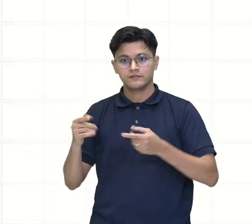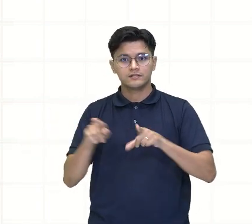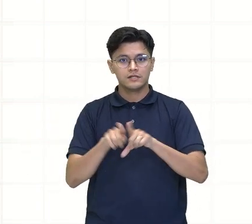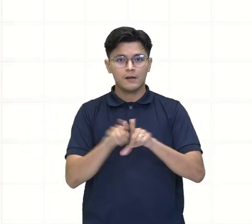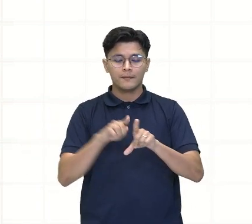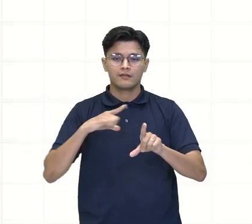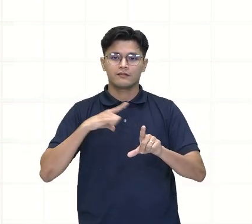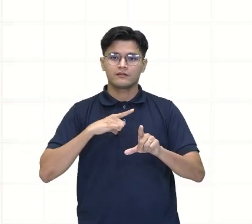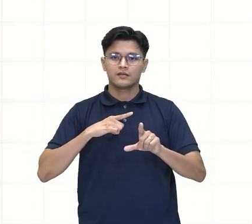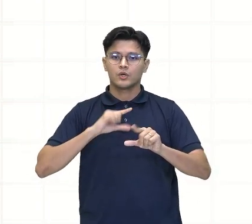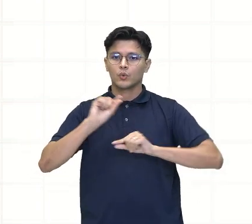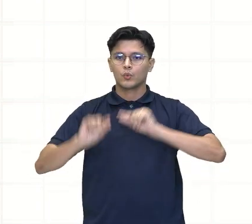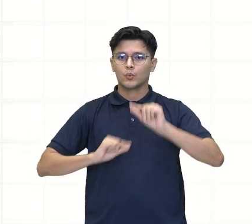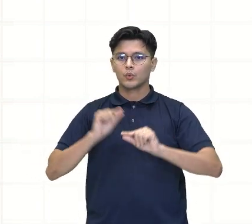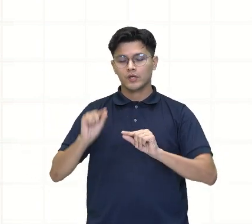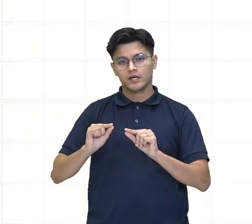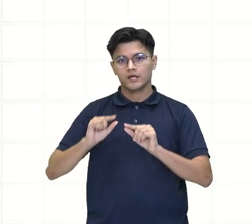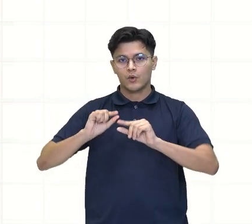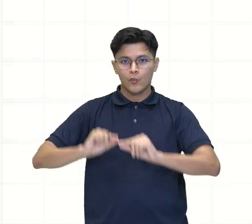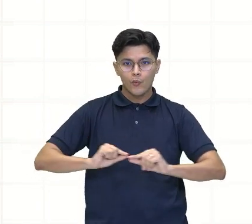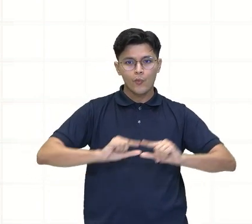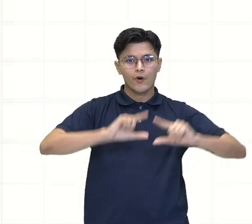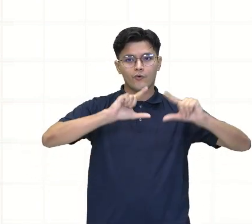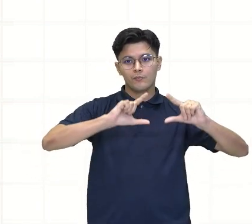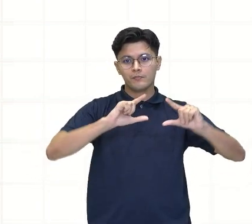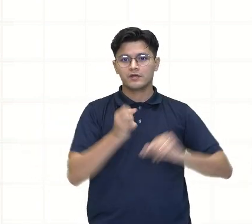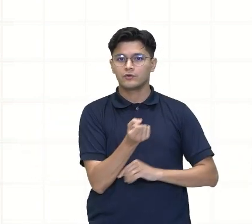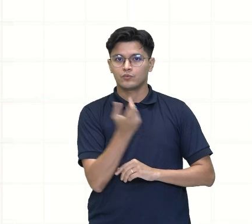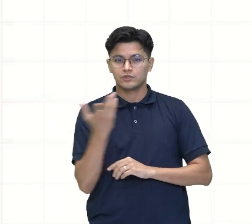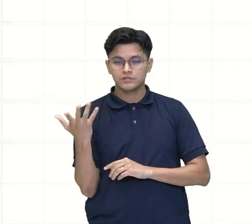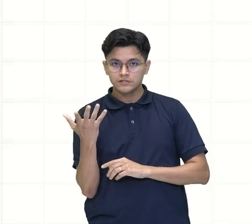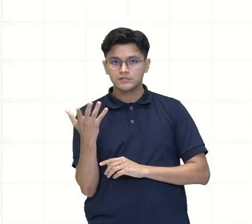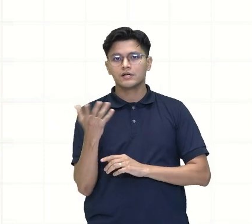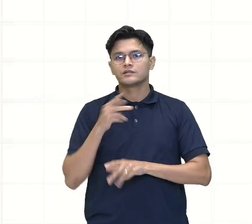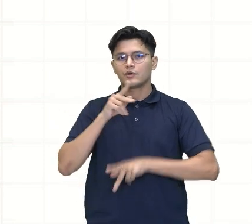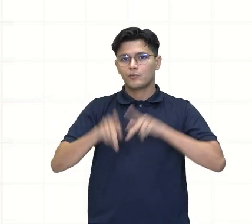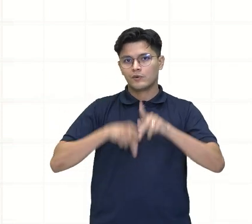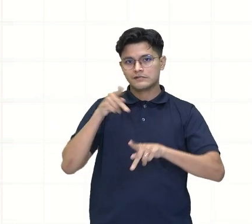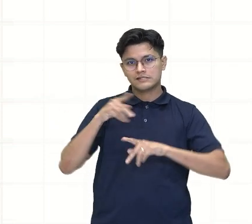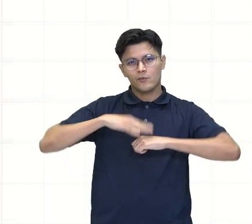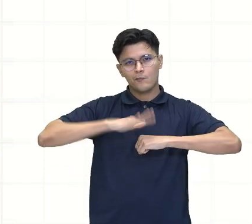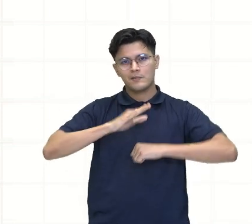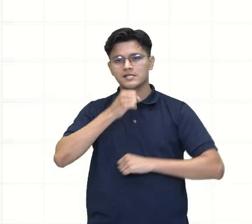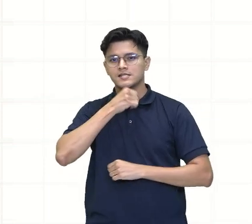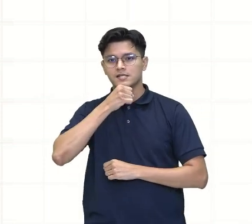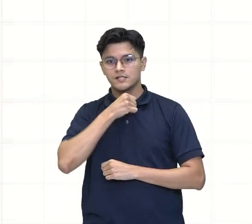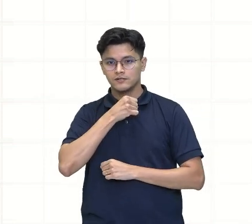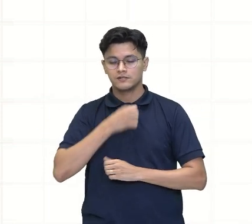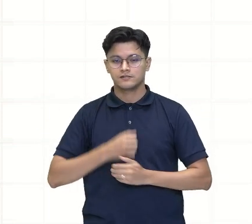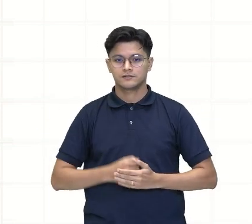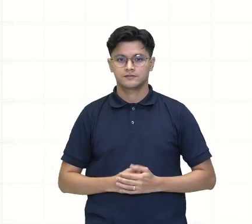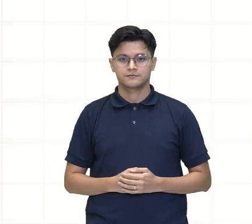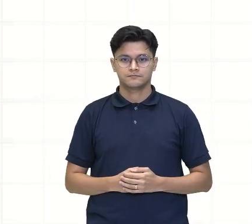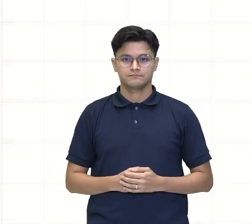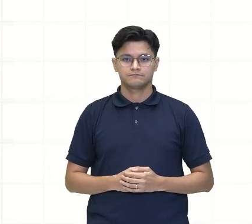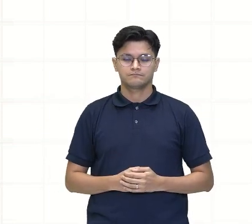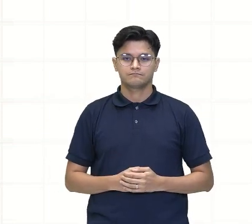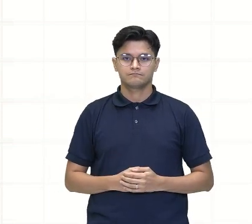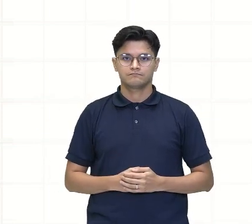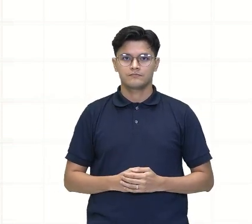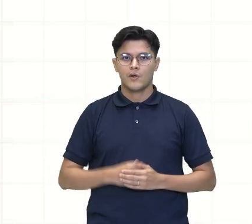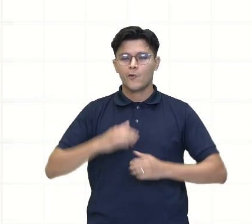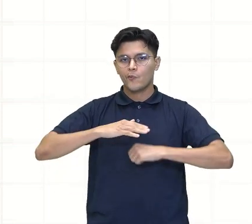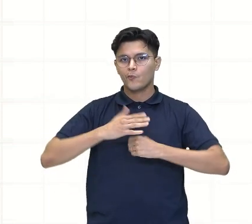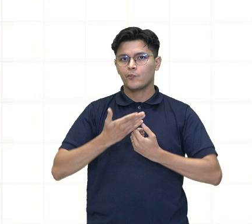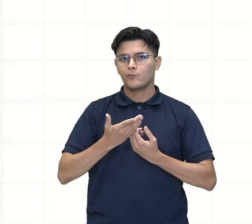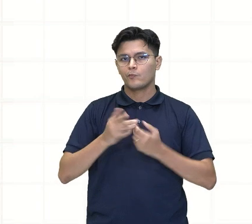um aumento no grupo de idade mais avançada, né, na população mais idosa. A população idosa vai estar onde? Lá no topo